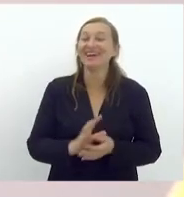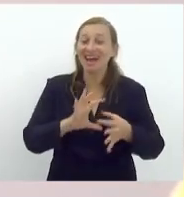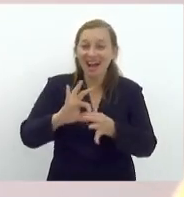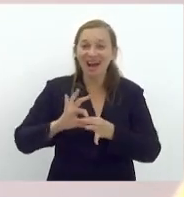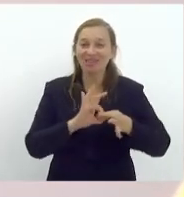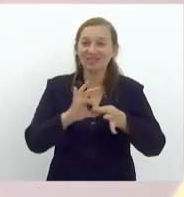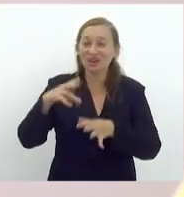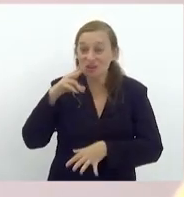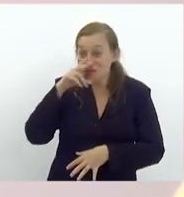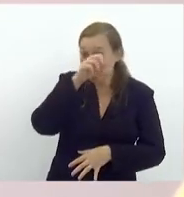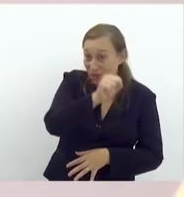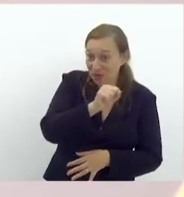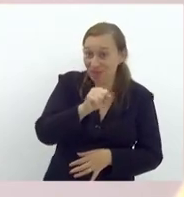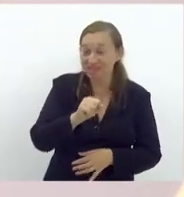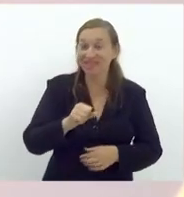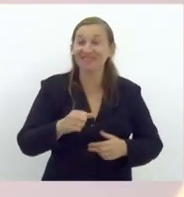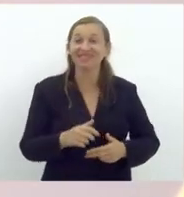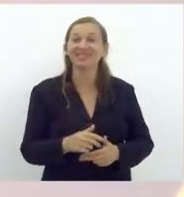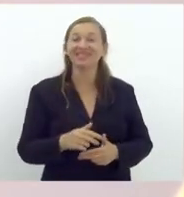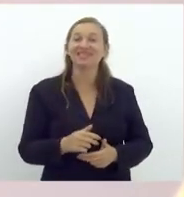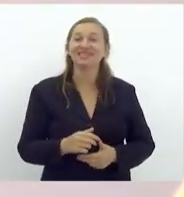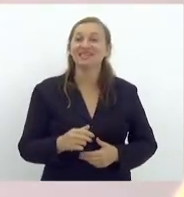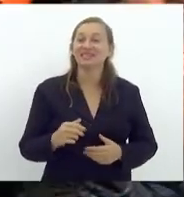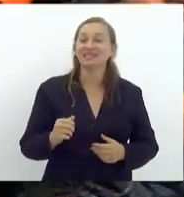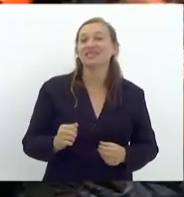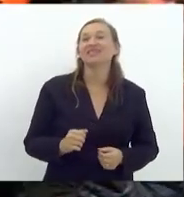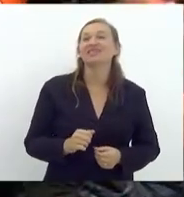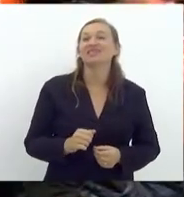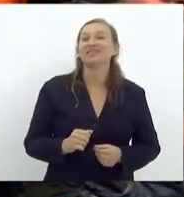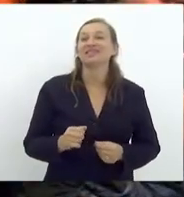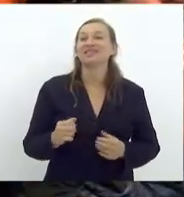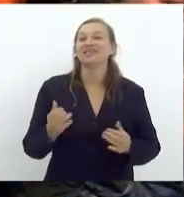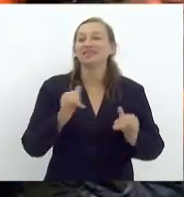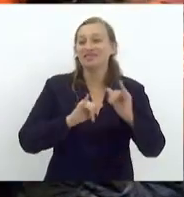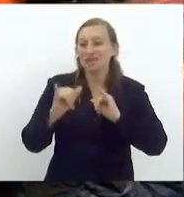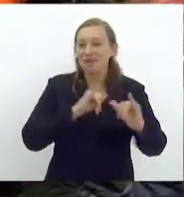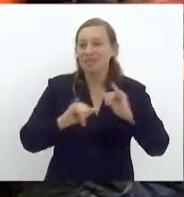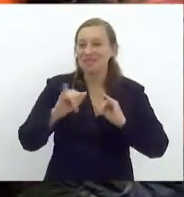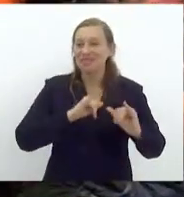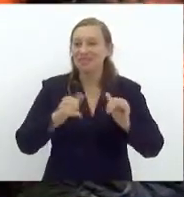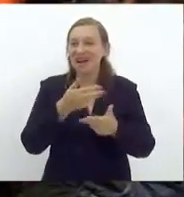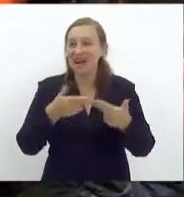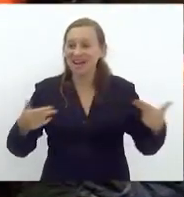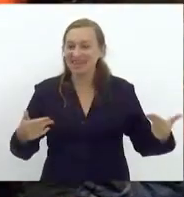faz a força e também faz o Hip Hop Valeu muita informação valeu